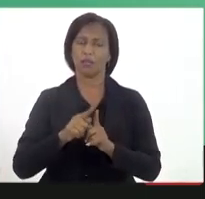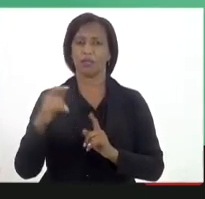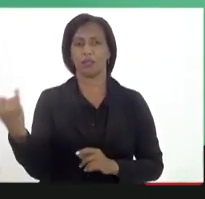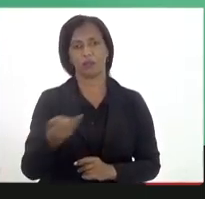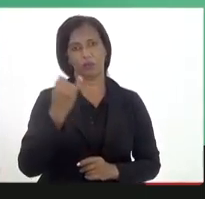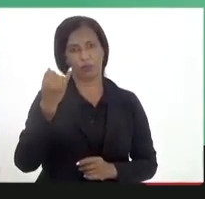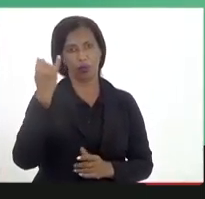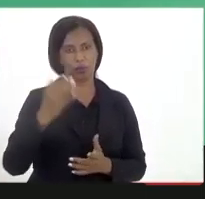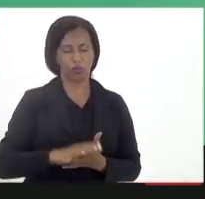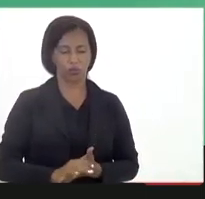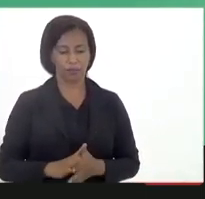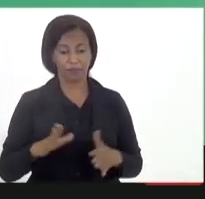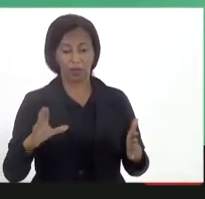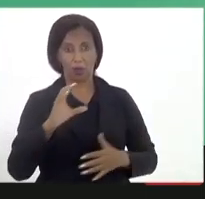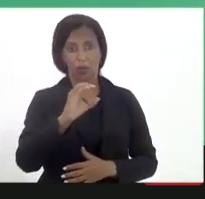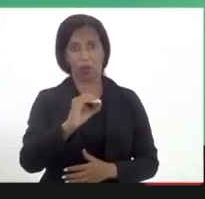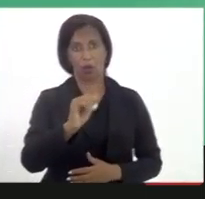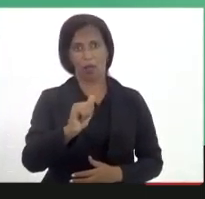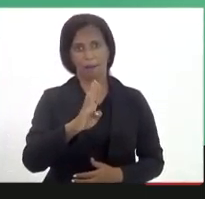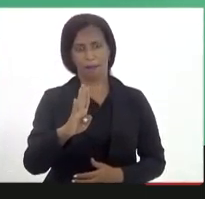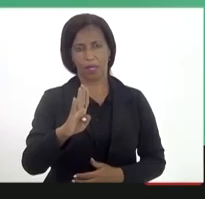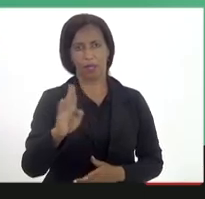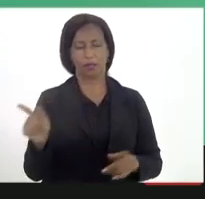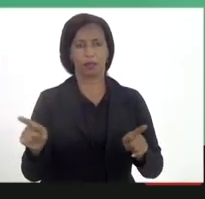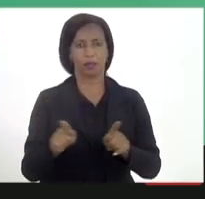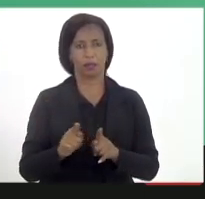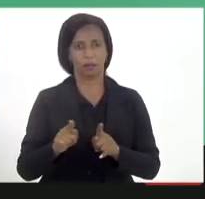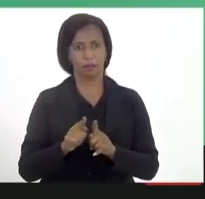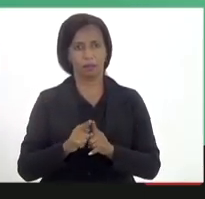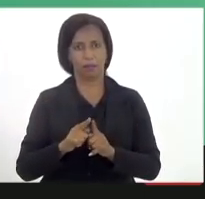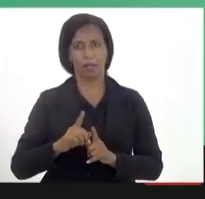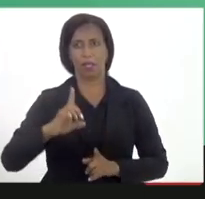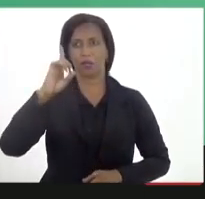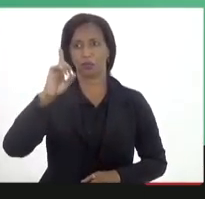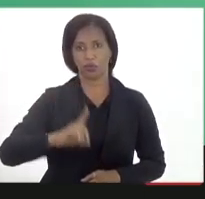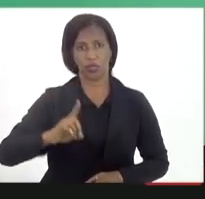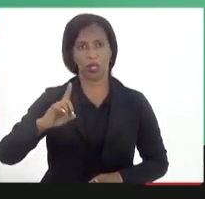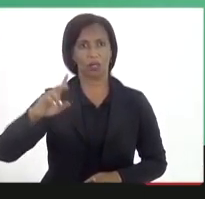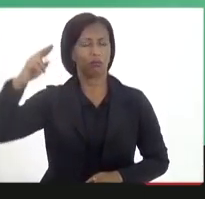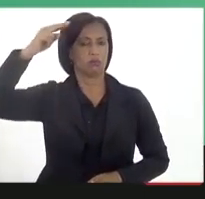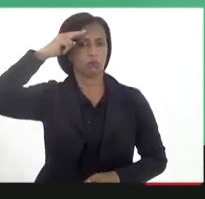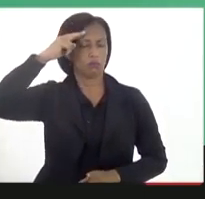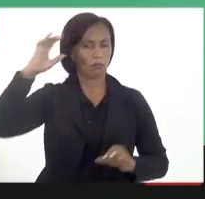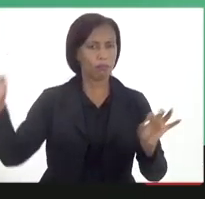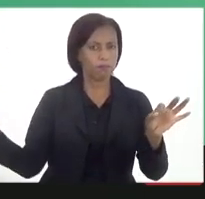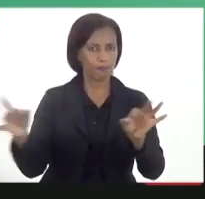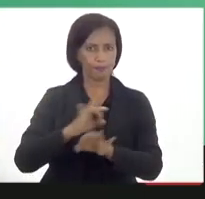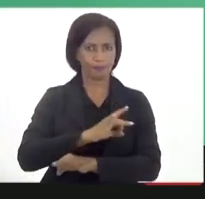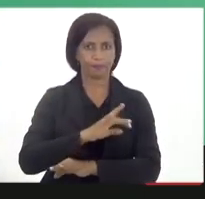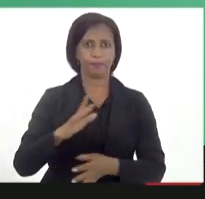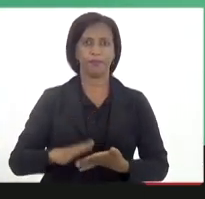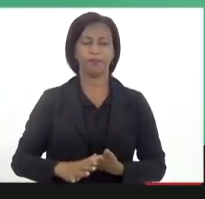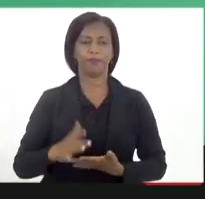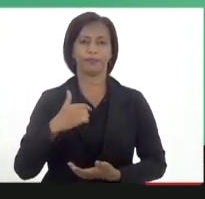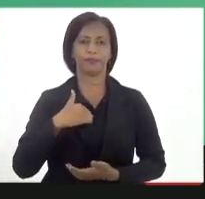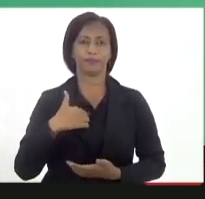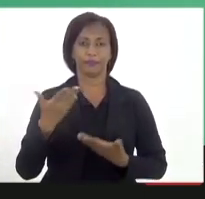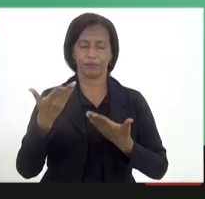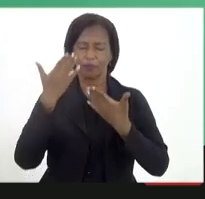então assim a OAB do Rio EA posição do Rio de Janeiro né de Direito de gritar estão à disposição eu